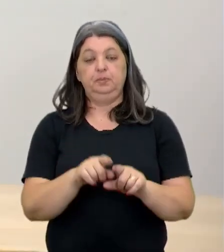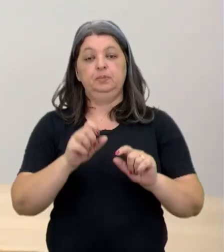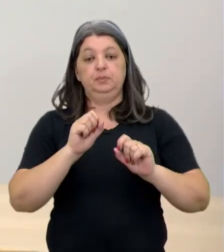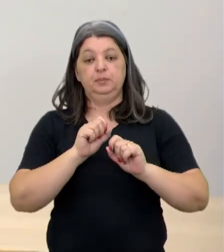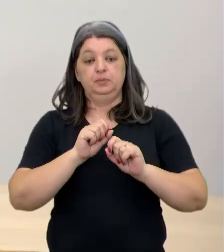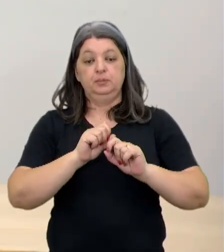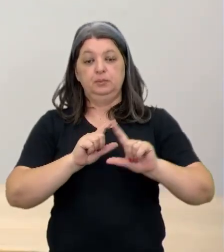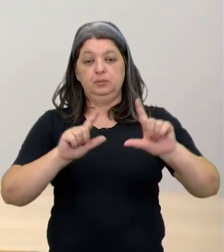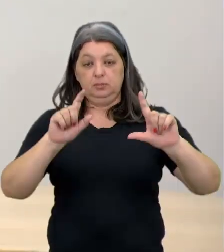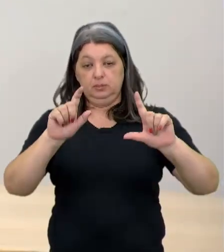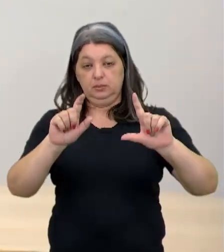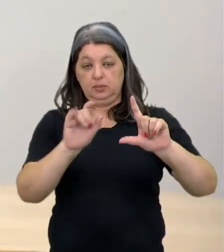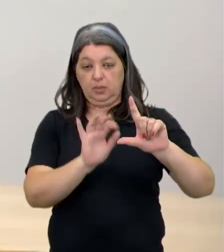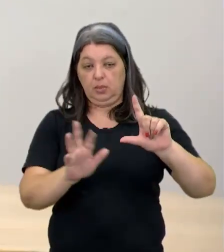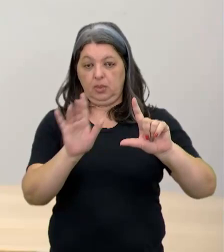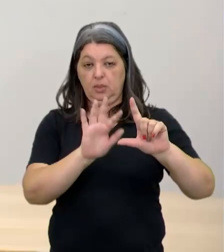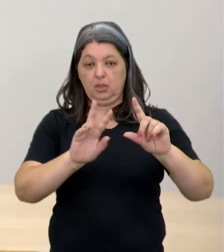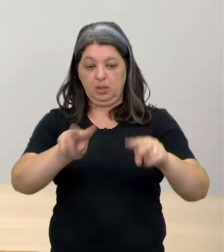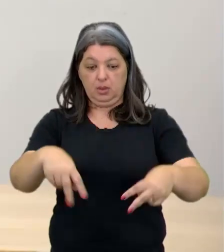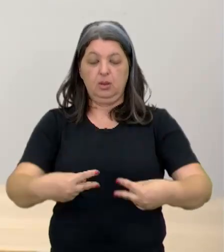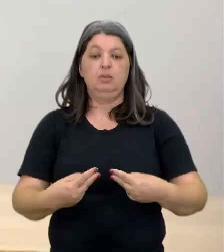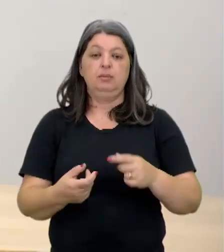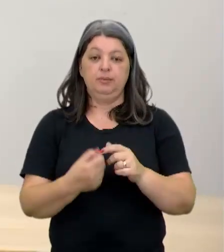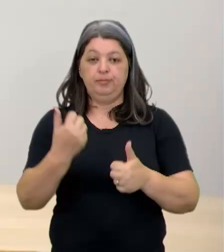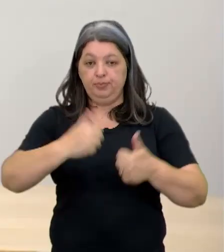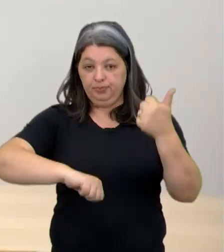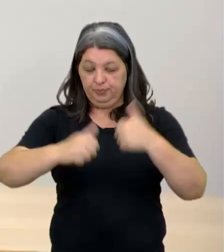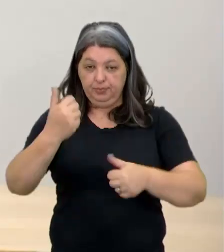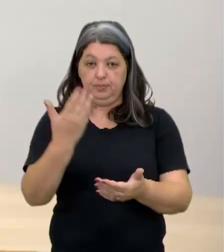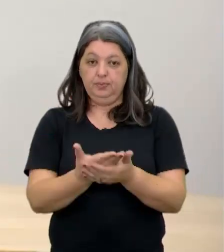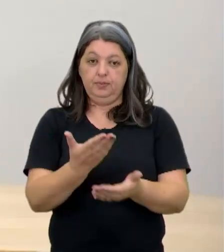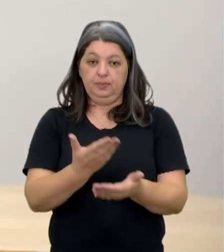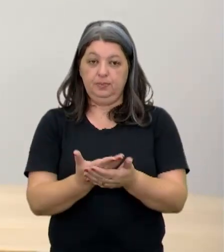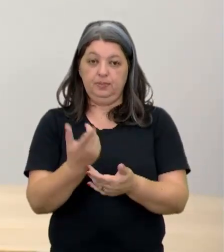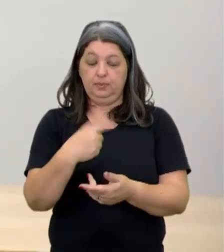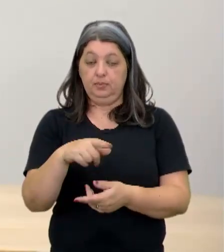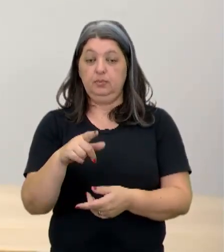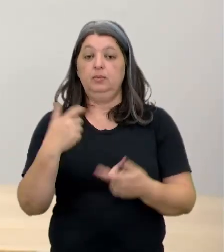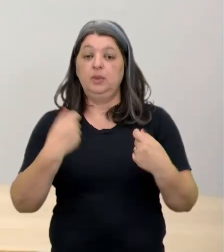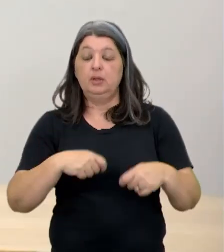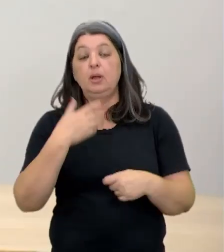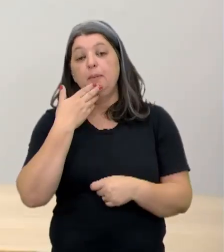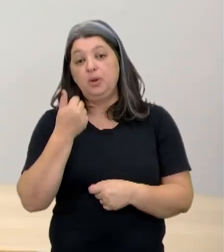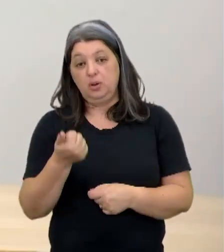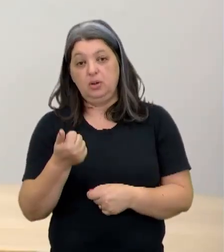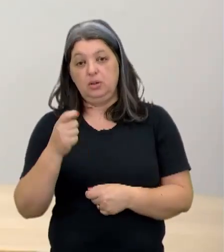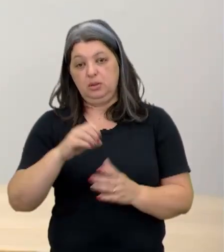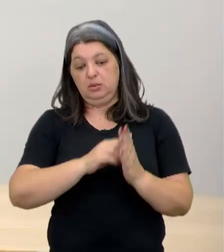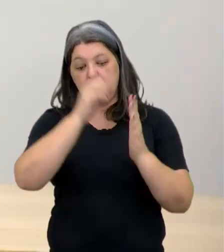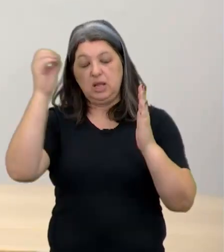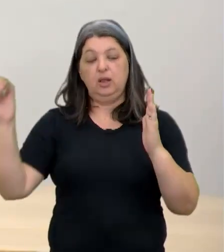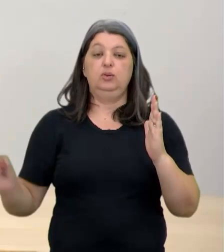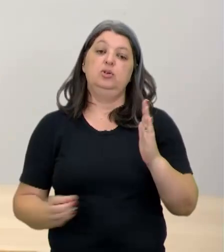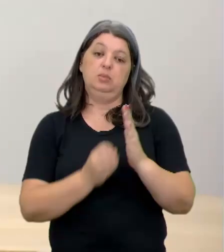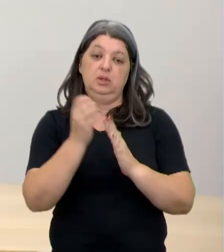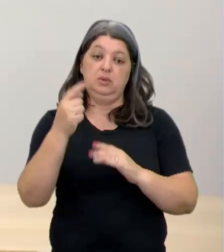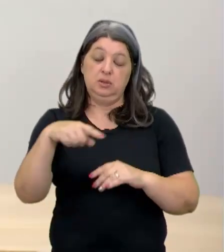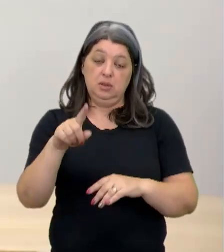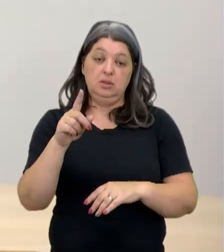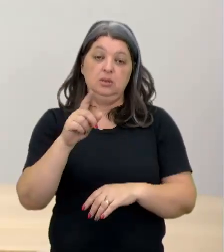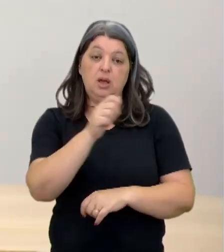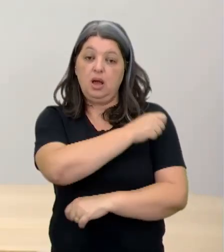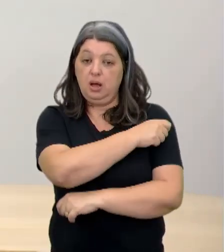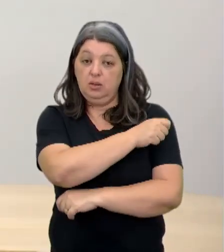para você aí o QR Code, o link. Entre lá, avalie a nossa aula e diga o que nós precisamos melhorar aqui no Centro de Mídias para que